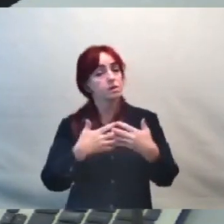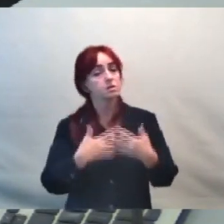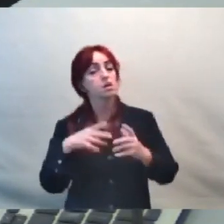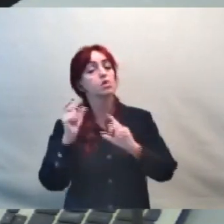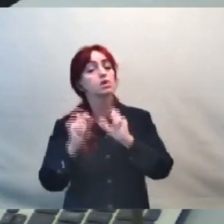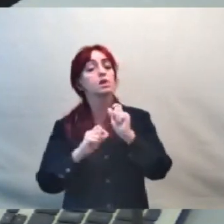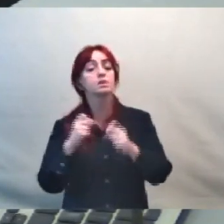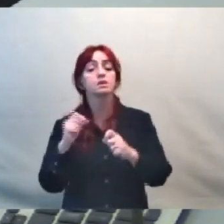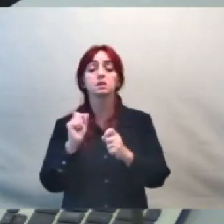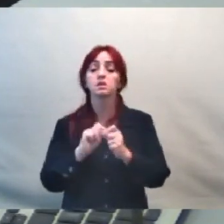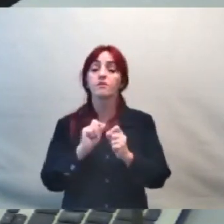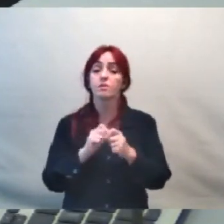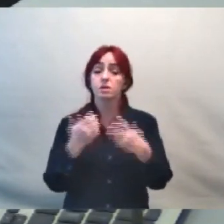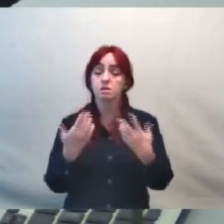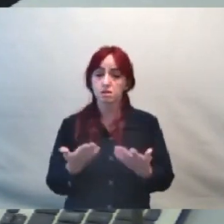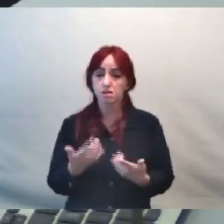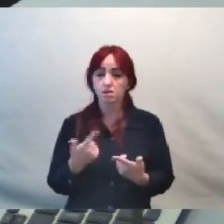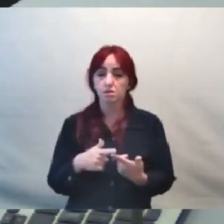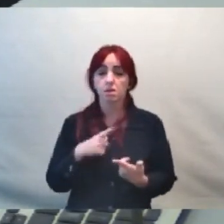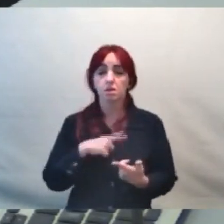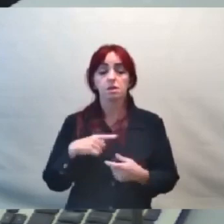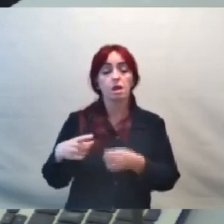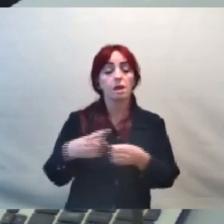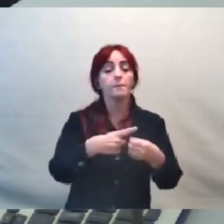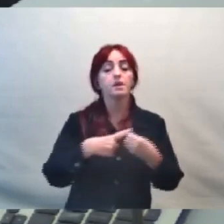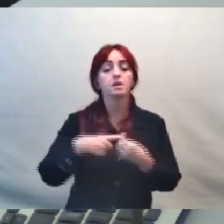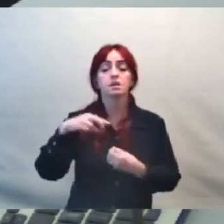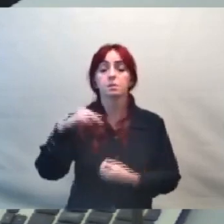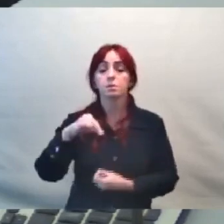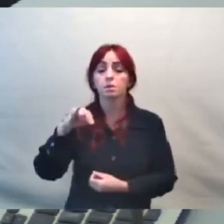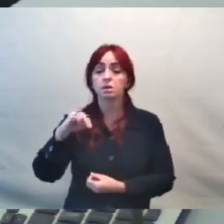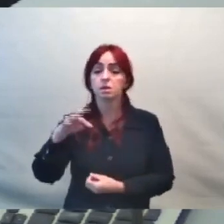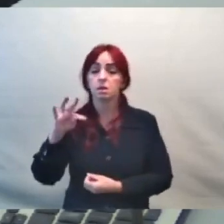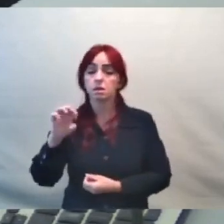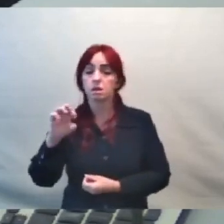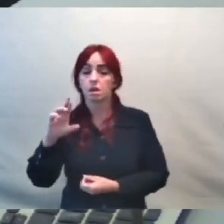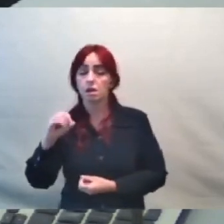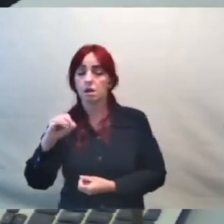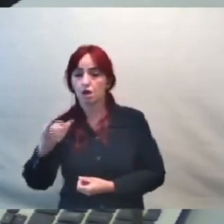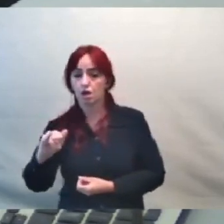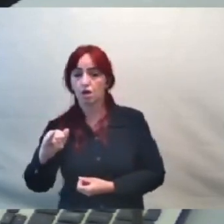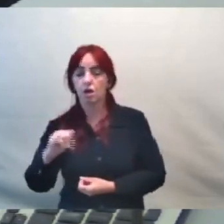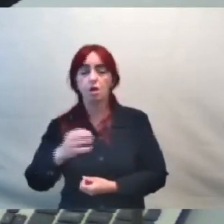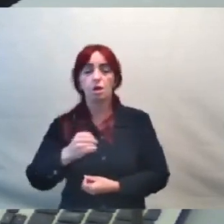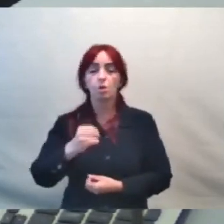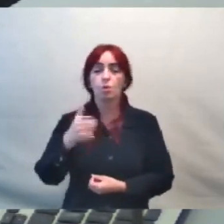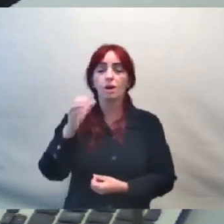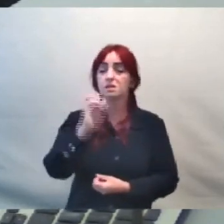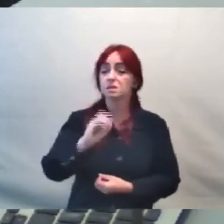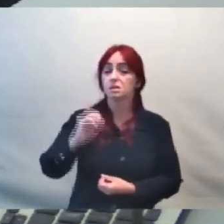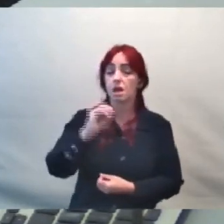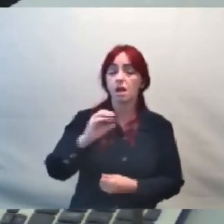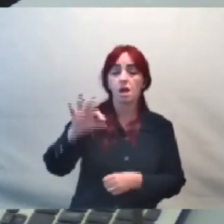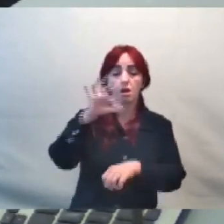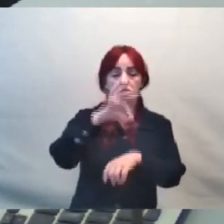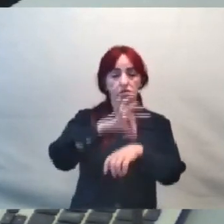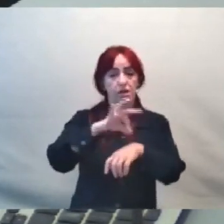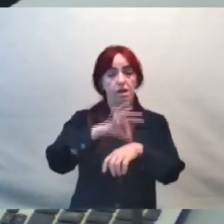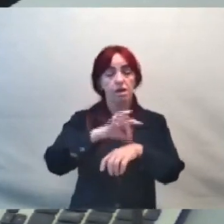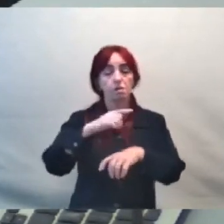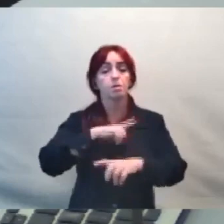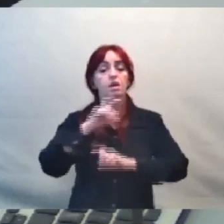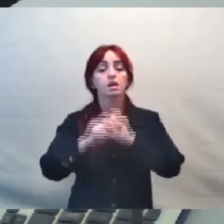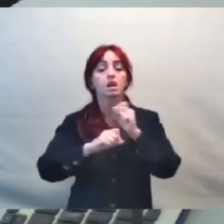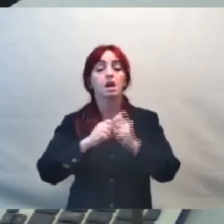né? A gente tem, por exemplo, o município de Niterói, que parece que não está tendo quase dengue nenhuma, e eles usaram um combate biológico